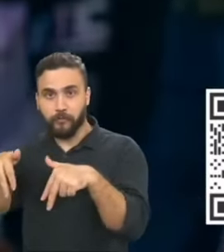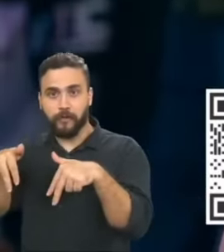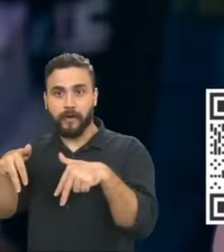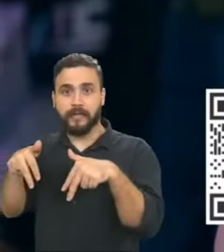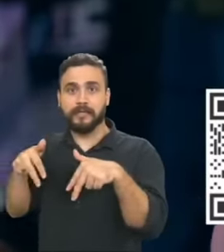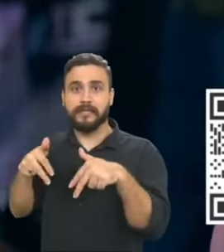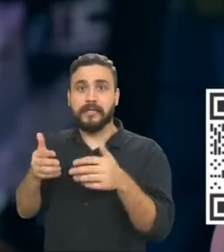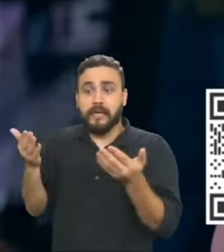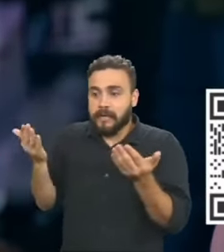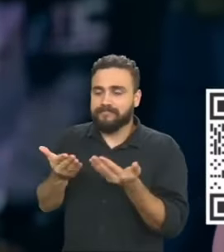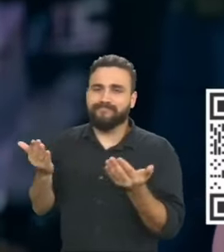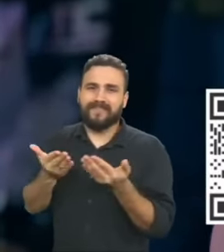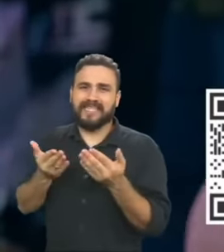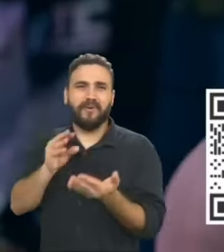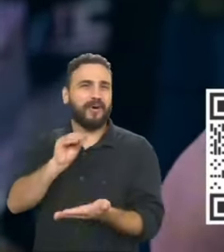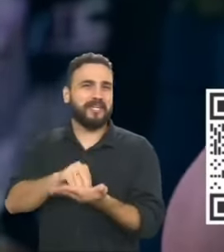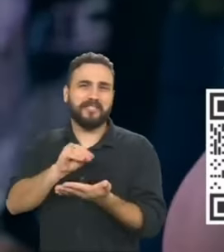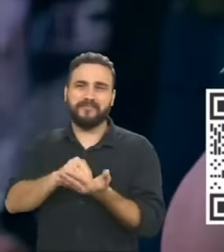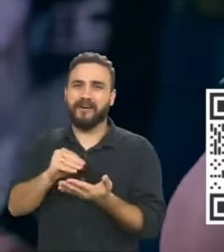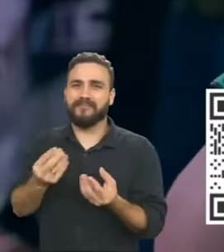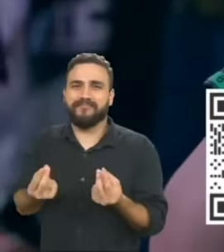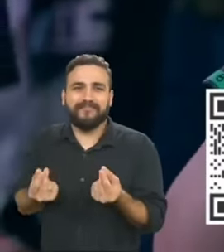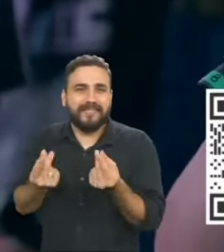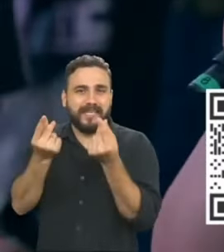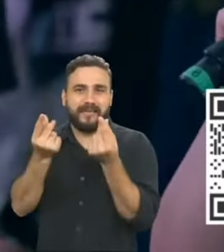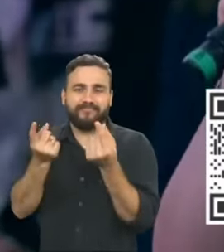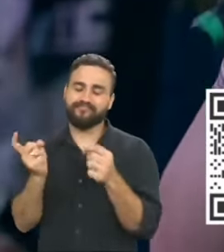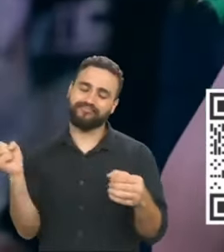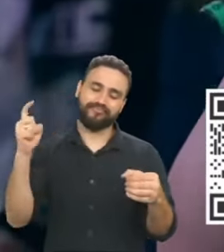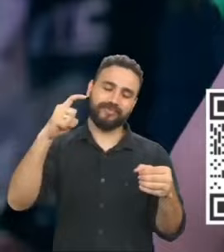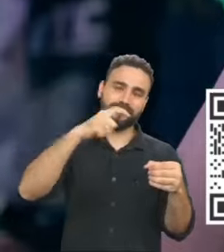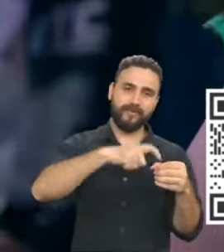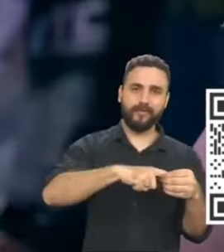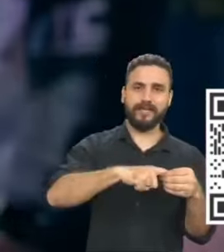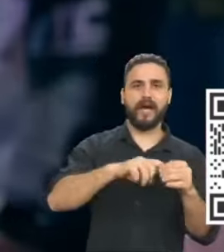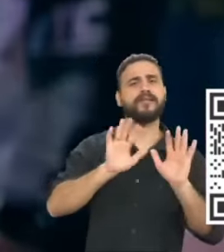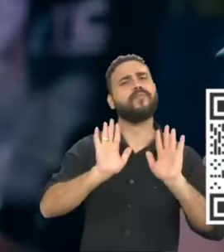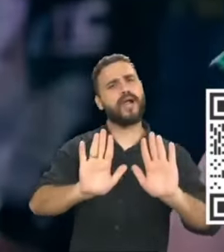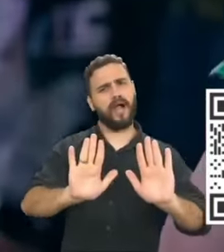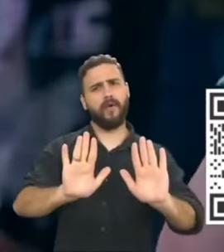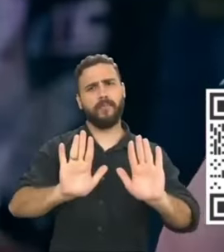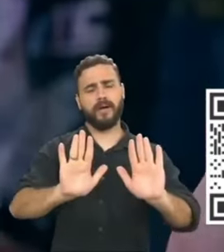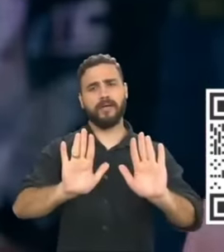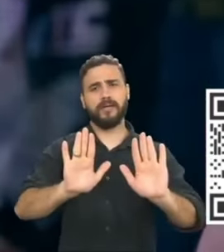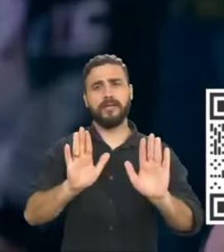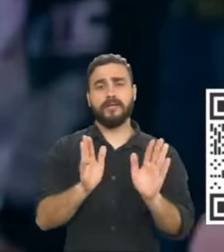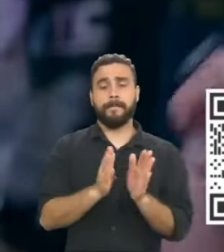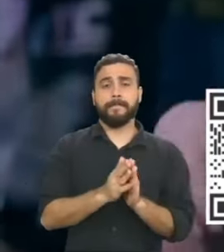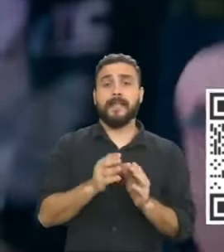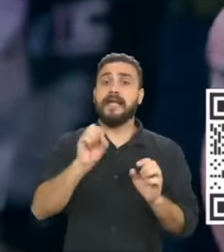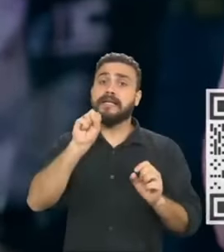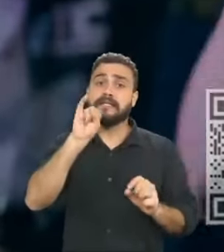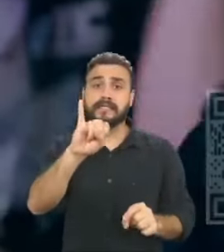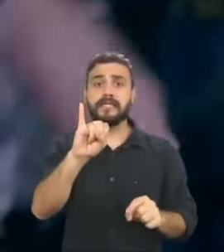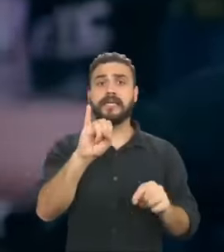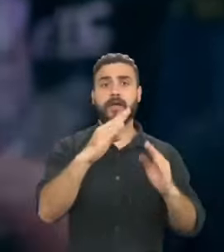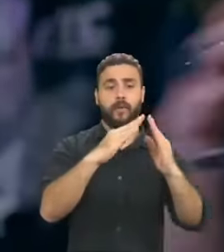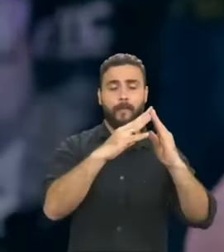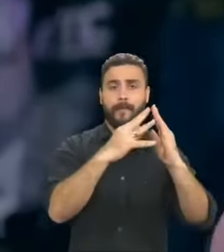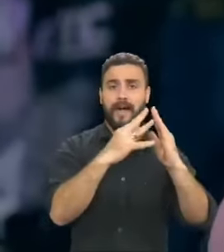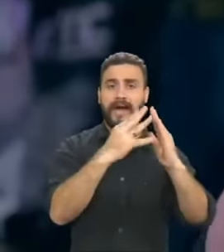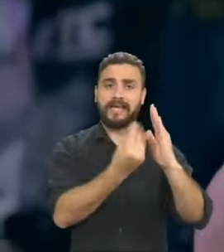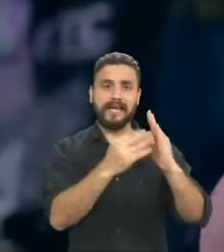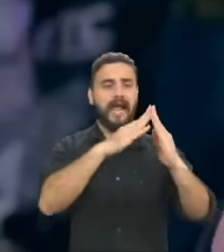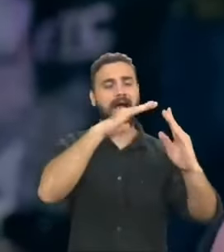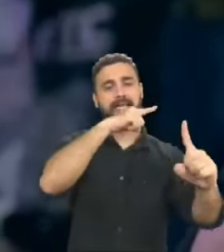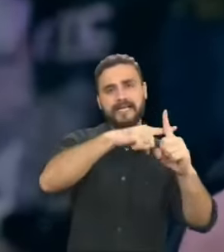ideia. Então, essa visão romântica da missão, eu preciso ter alguém. É ótimo, eu creio em empreendimentos,